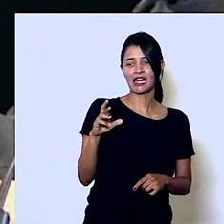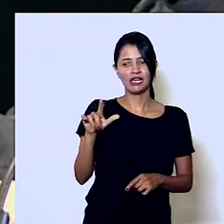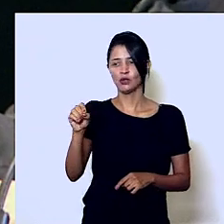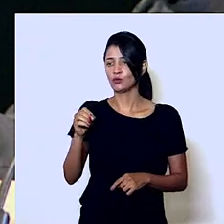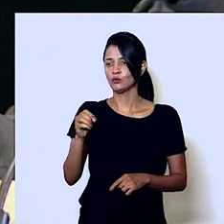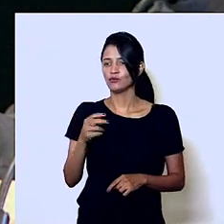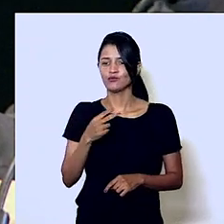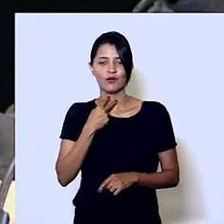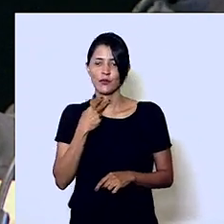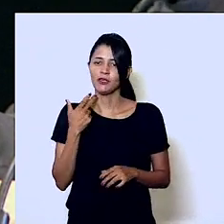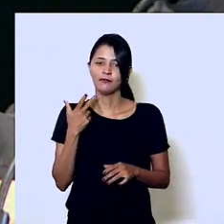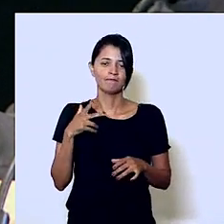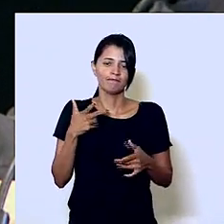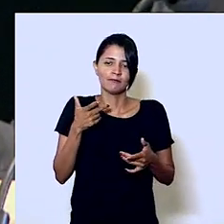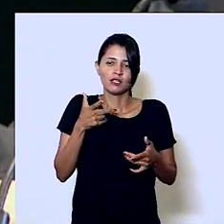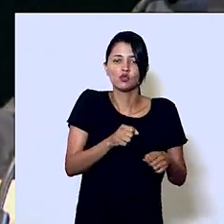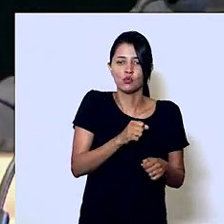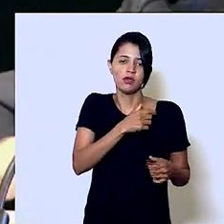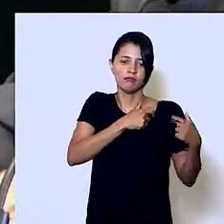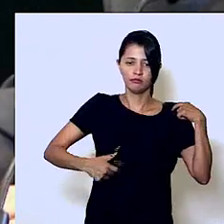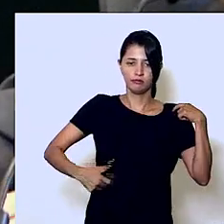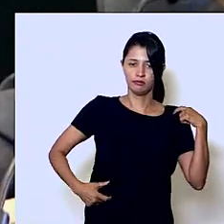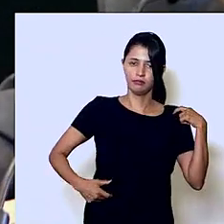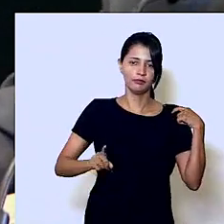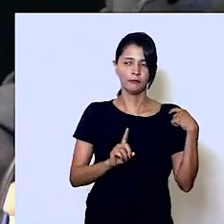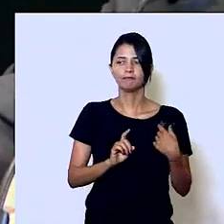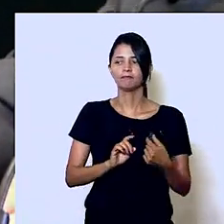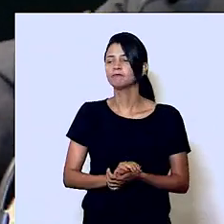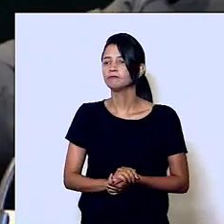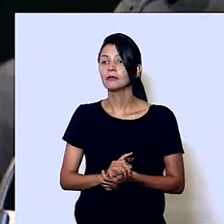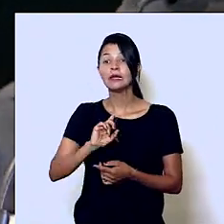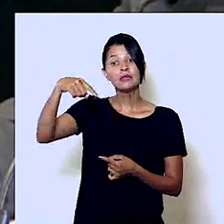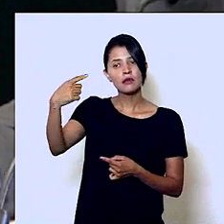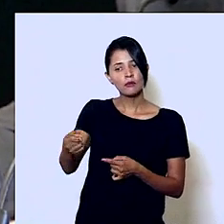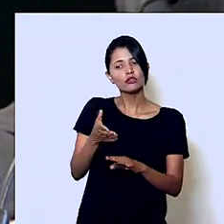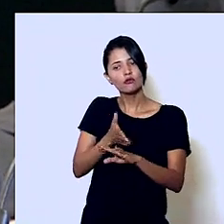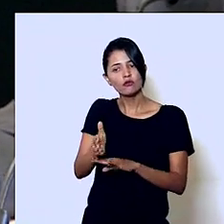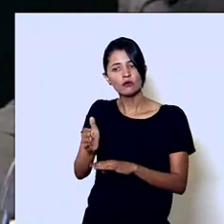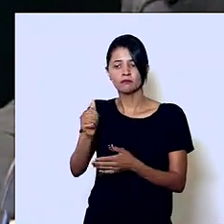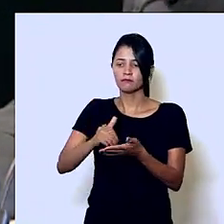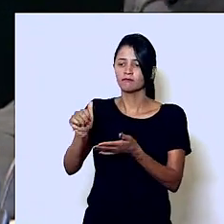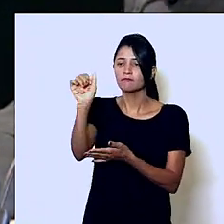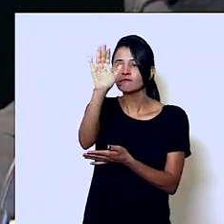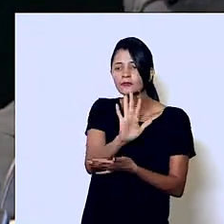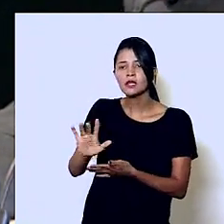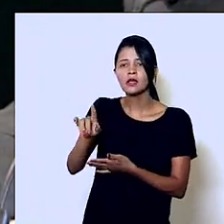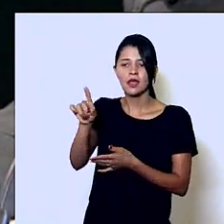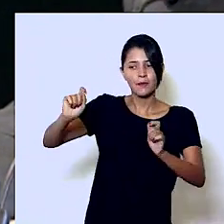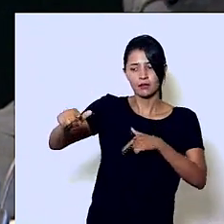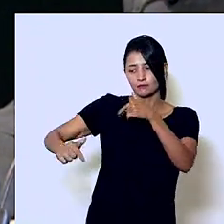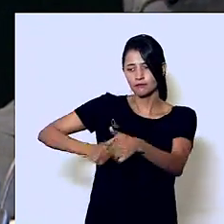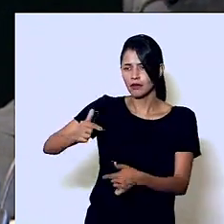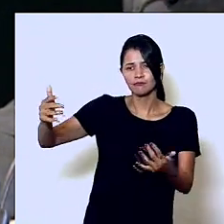também, nesse período em que aí fomos para a Secretaria-Geral, e aquela capacidade de trabalho fenomenal do embaixador